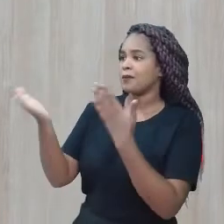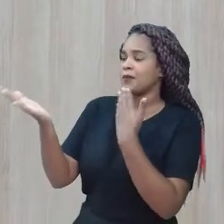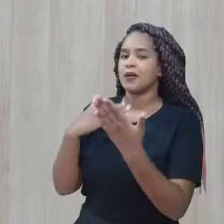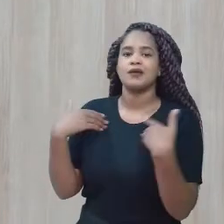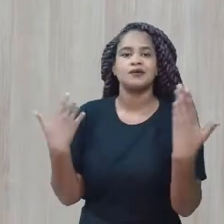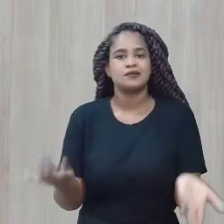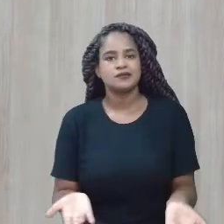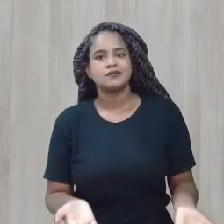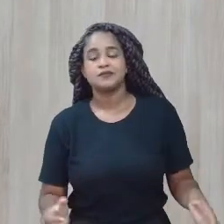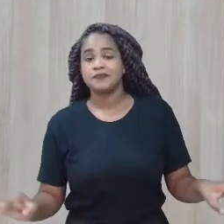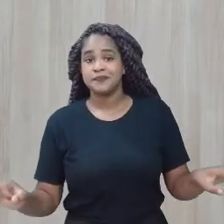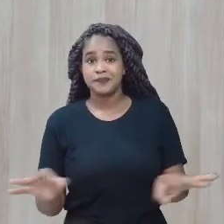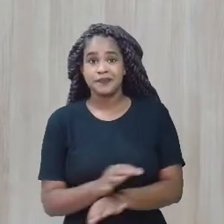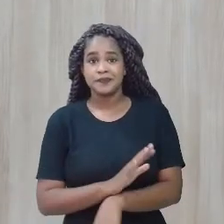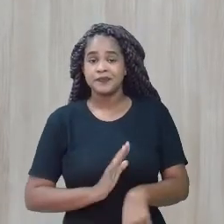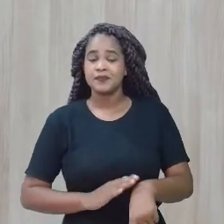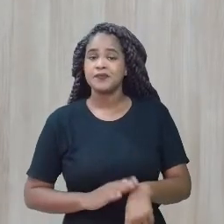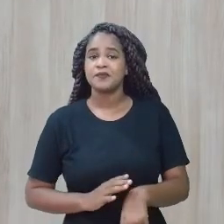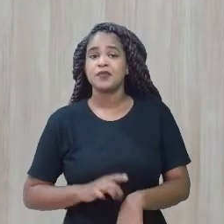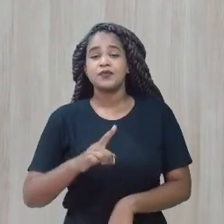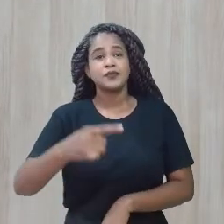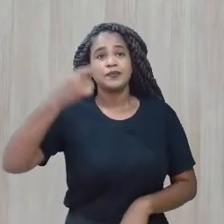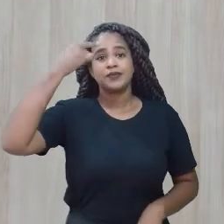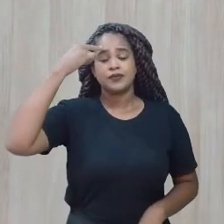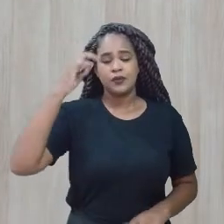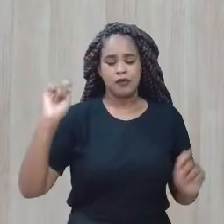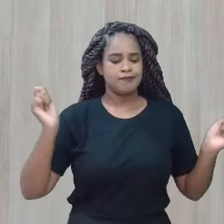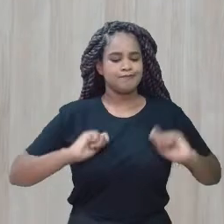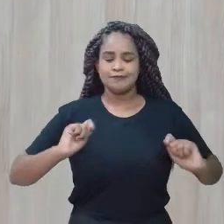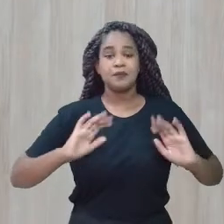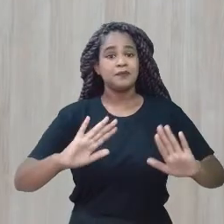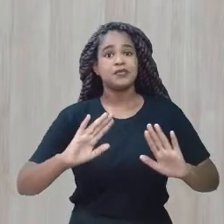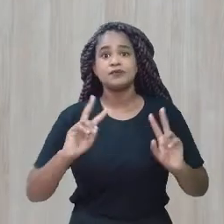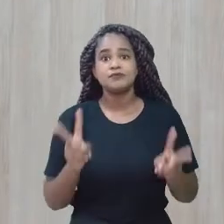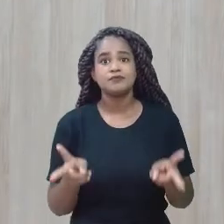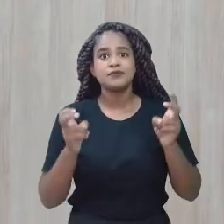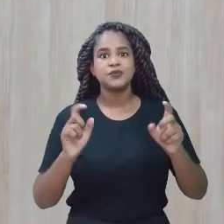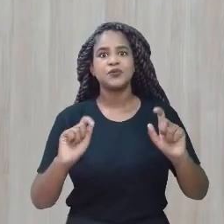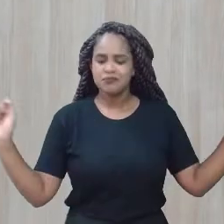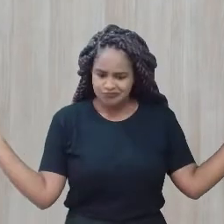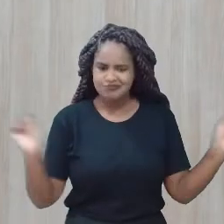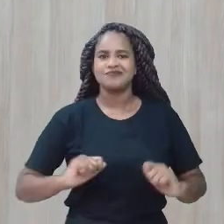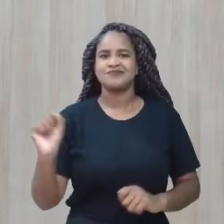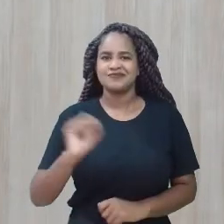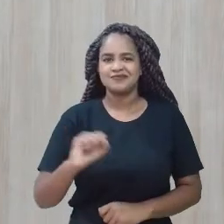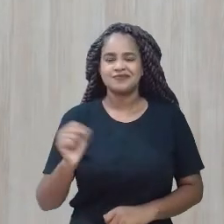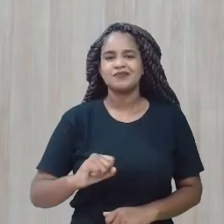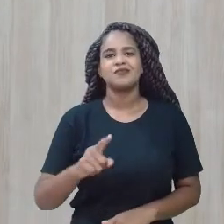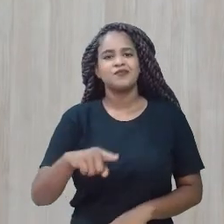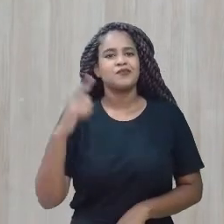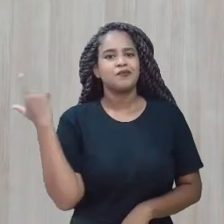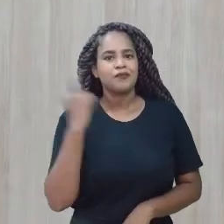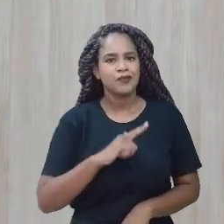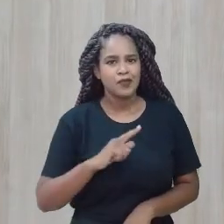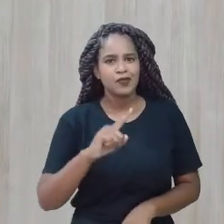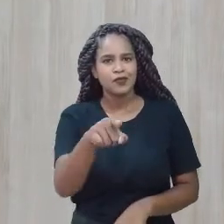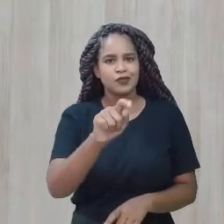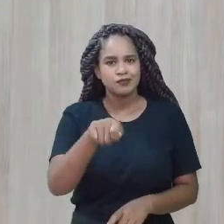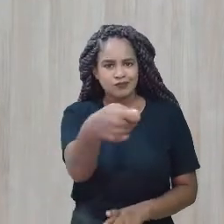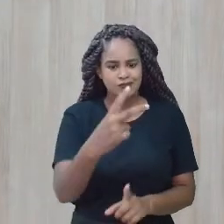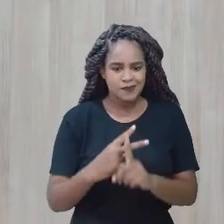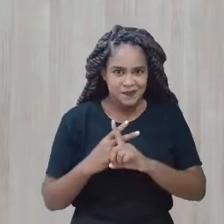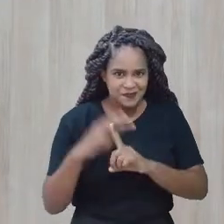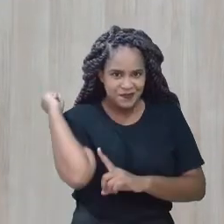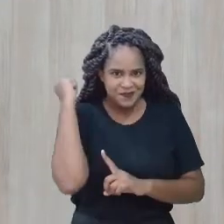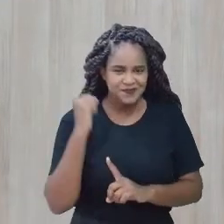e aí termina aquele momento, você achava que não era capaz, mas conseguiu. E aí você venceu, você é um vencedor. Então